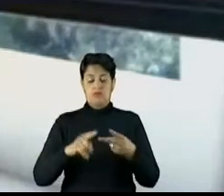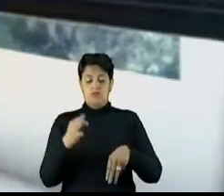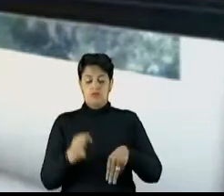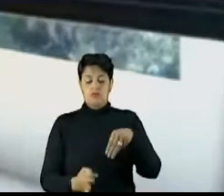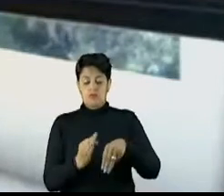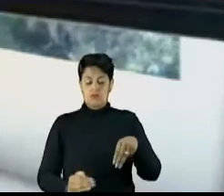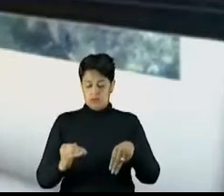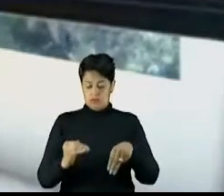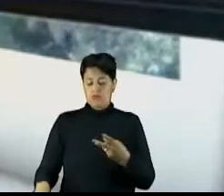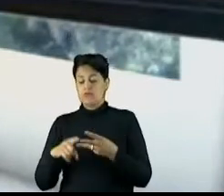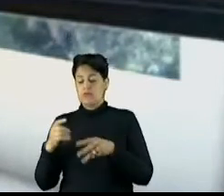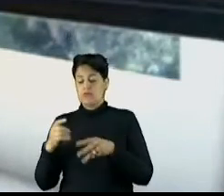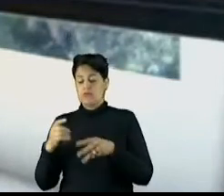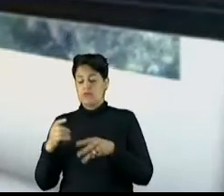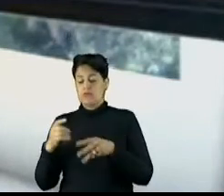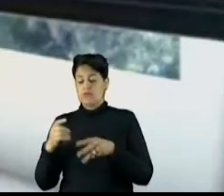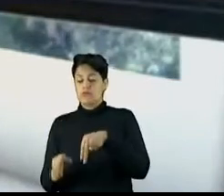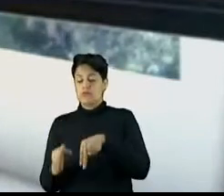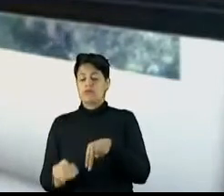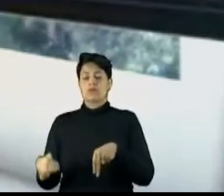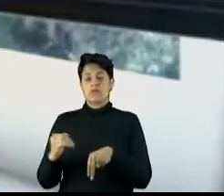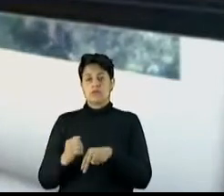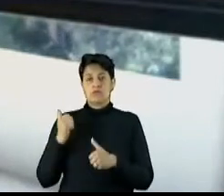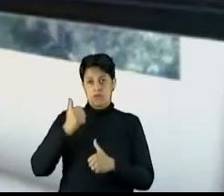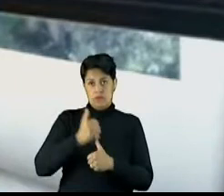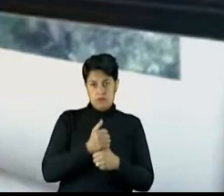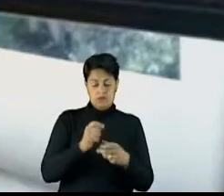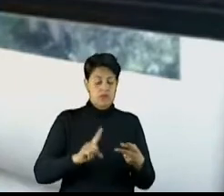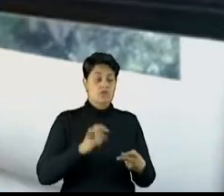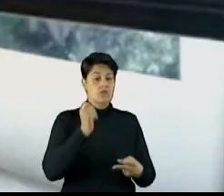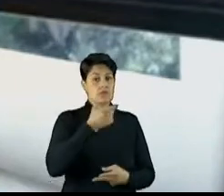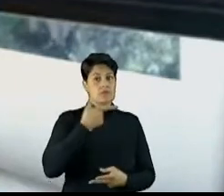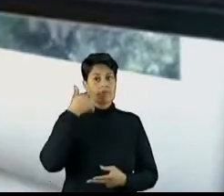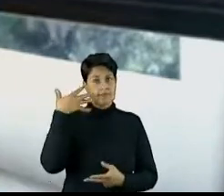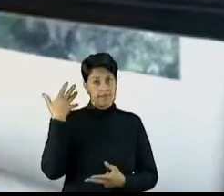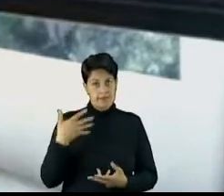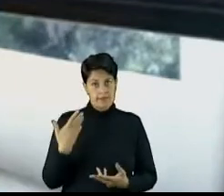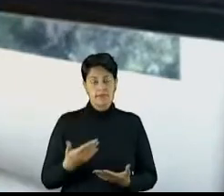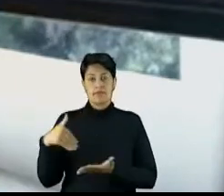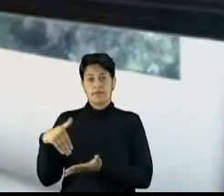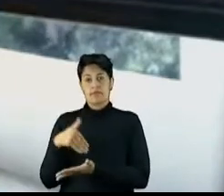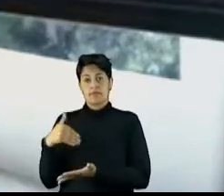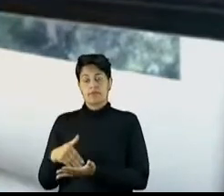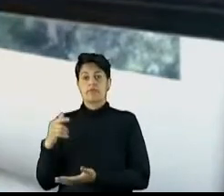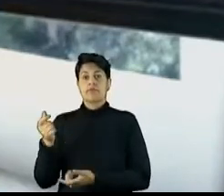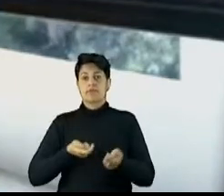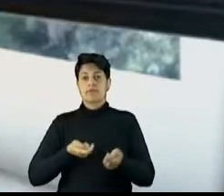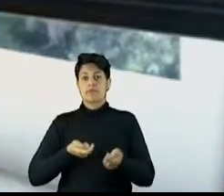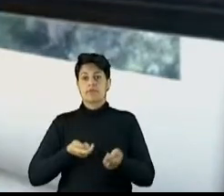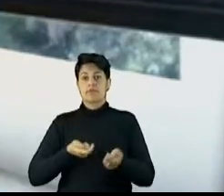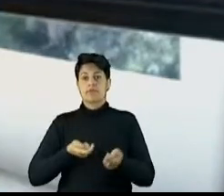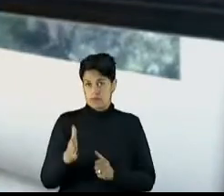Externo, a respeito do TC 00350/2021, da minha relatoria, oportunidade na qual informei sobre o andamento do referido processo no